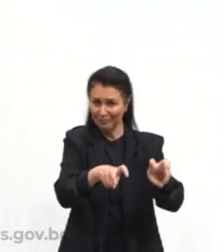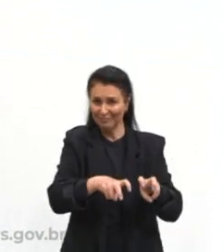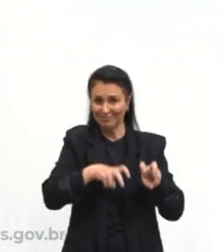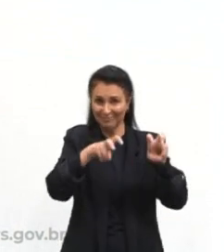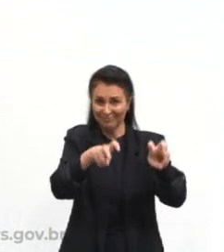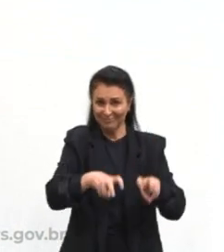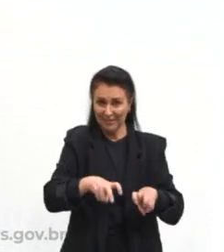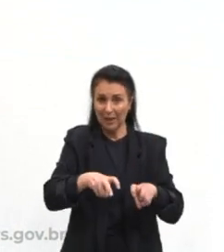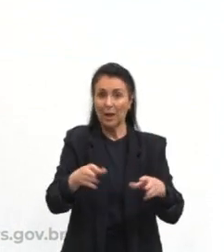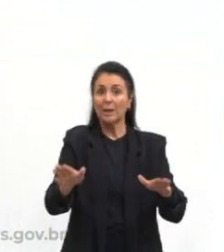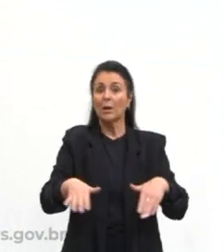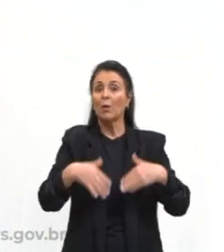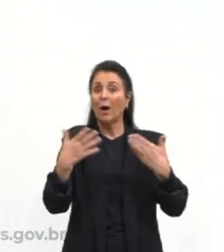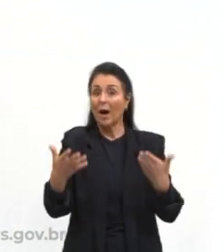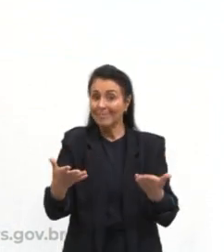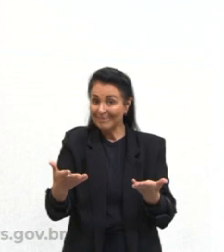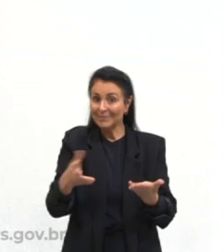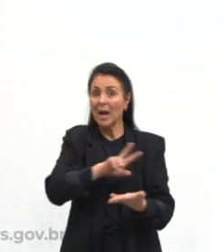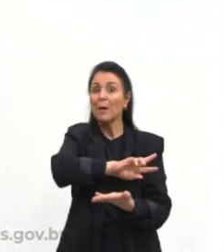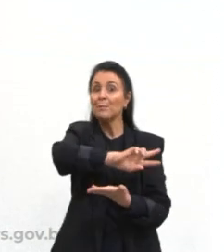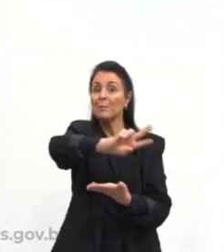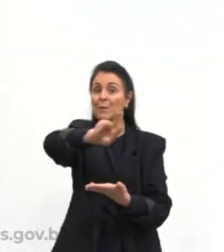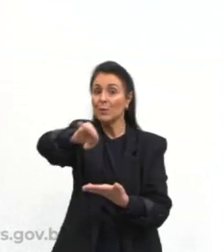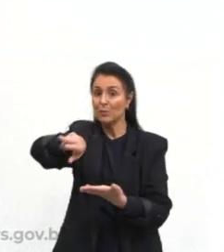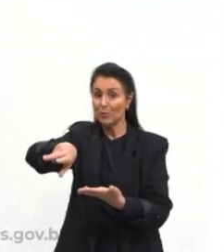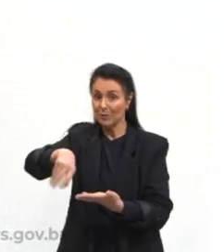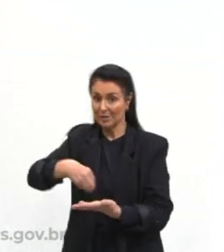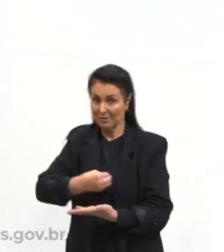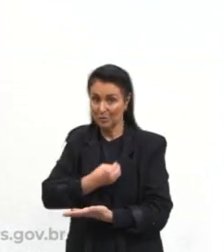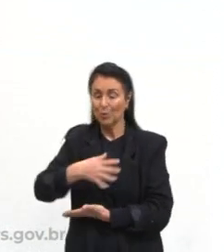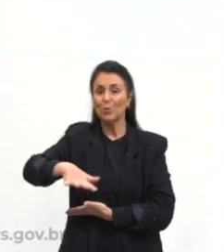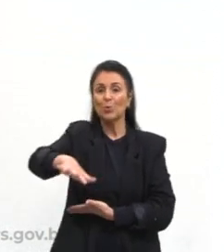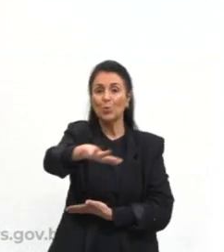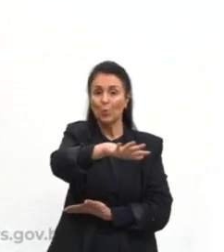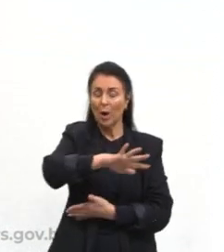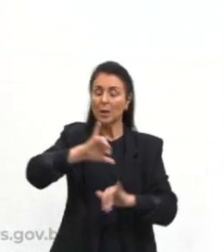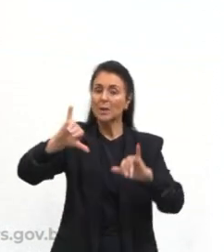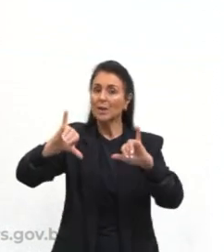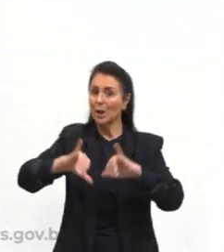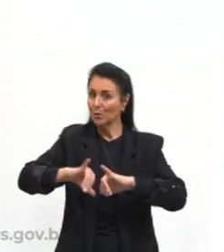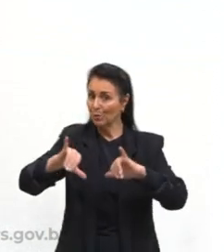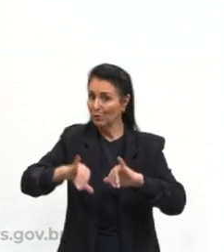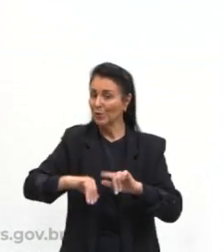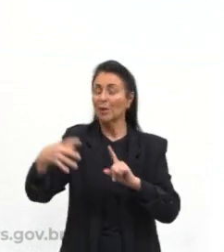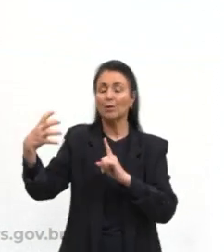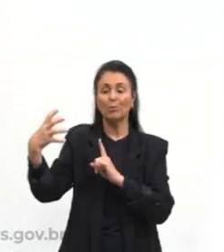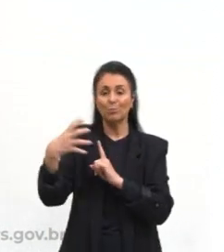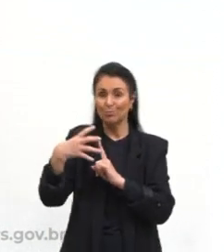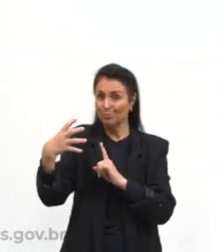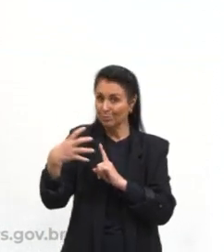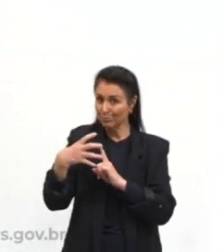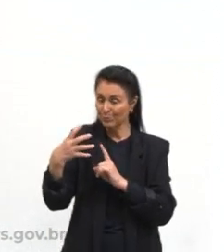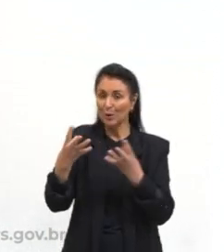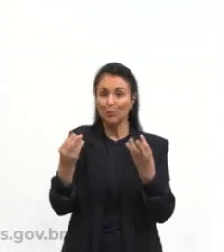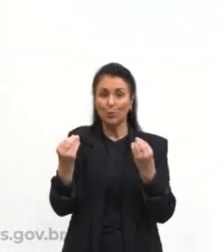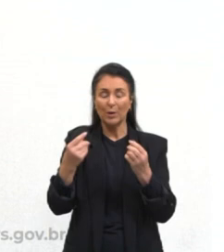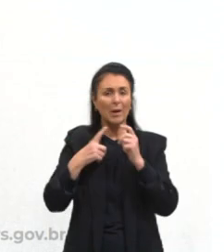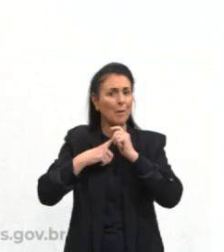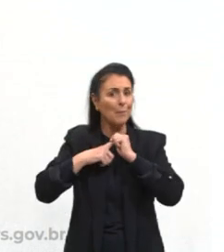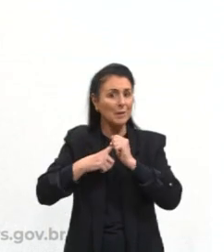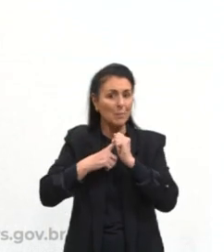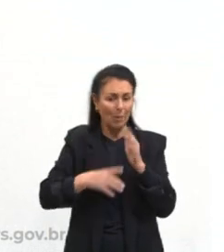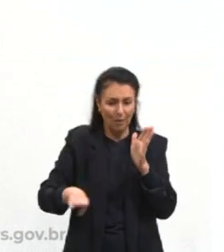biodiversidade está sendo completamente arrasada né ou sendo agredida e é a principal